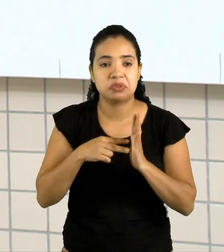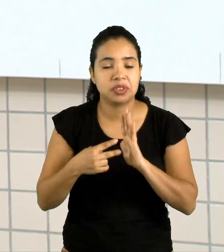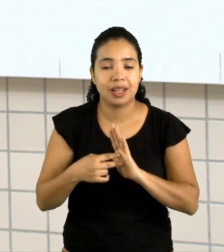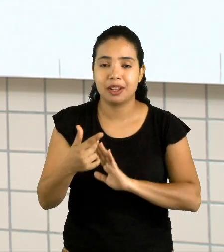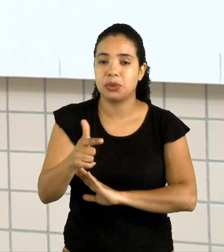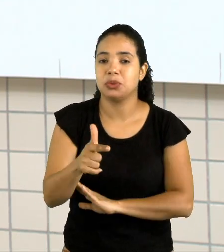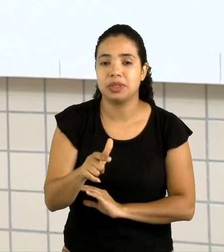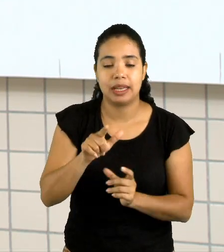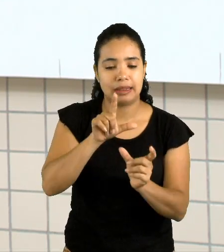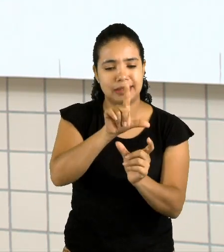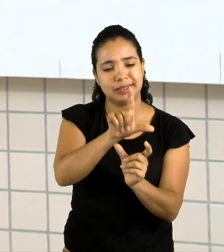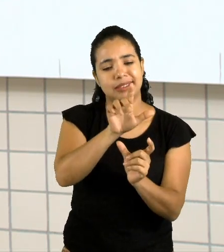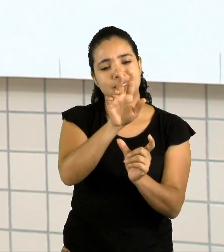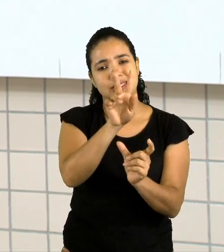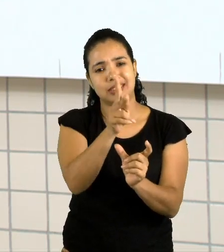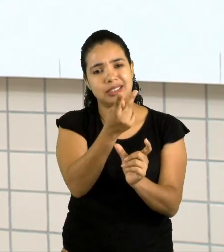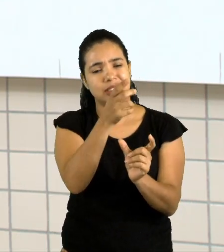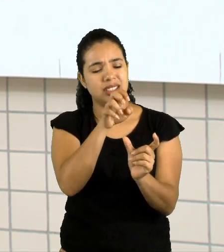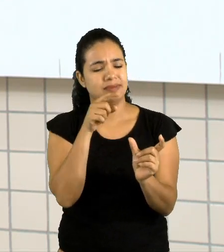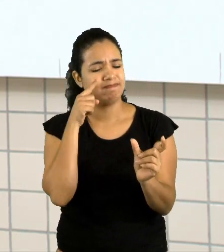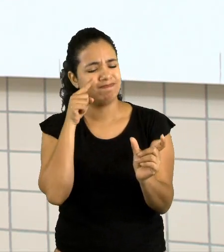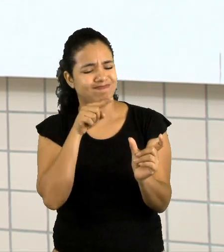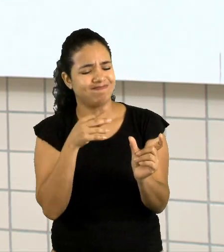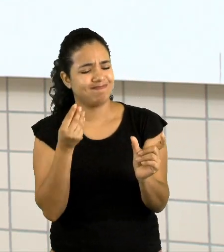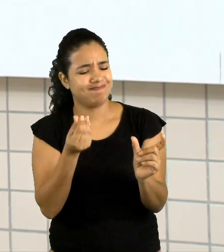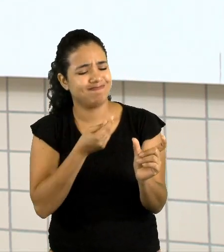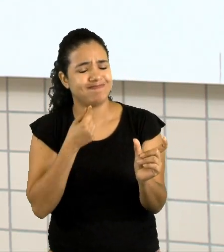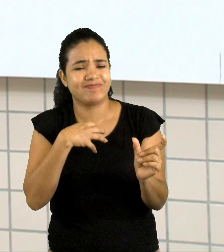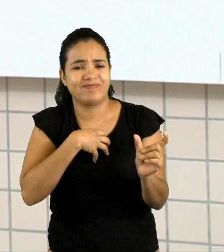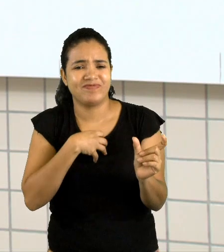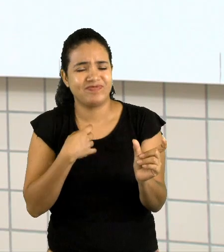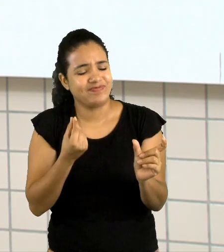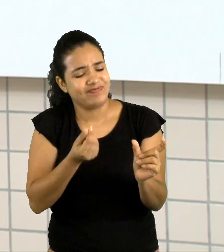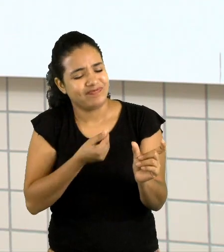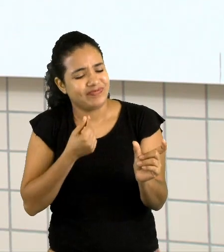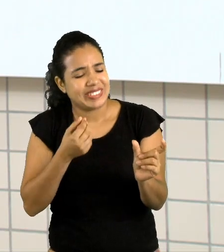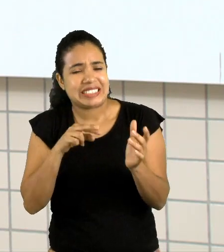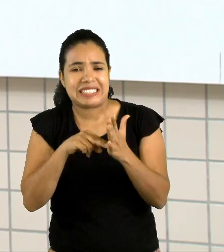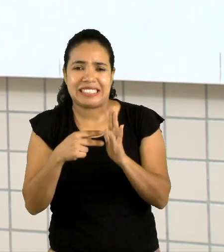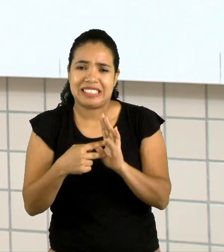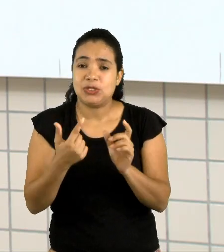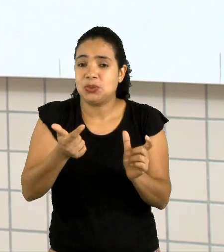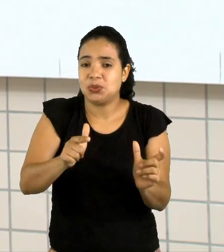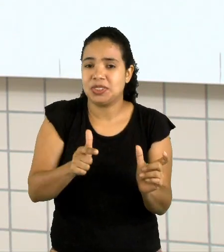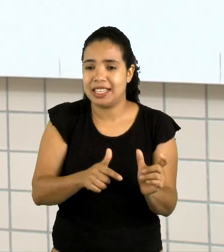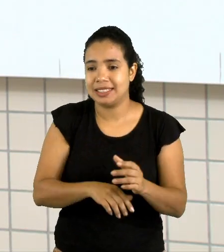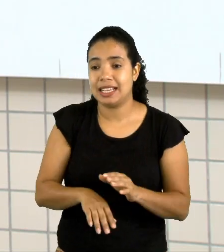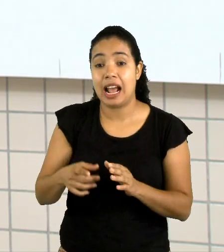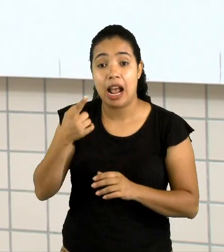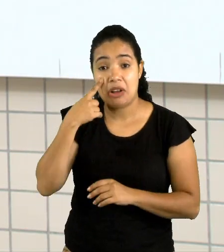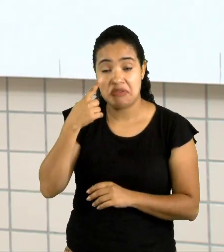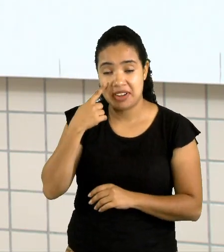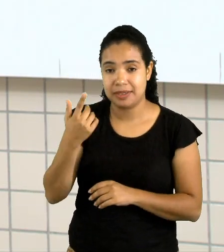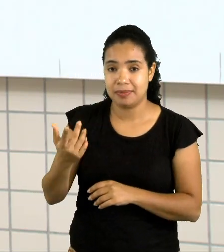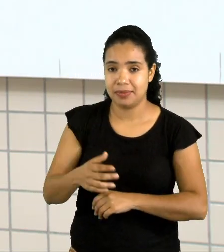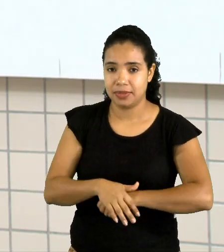não tem assim uma propriedade a palavra. Entenderam? E agora vamos ver aqui.